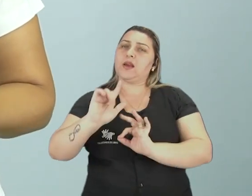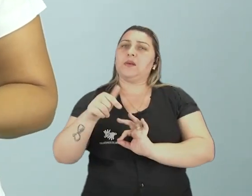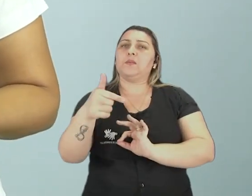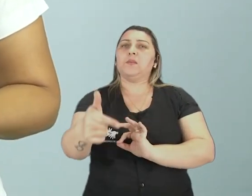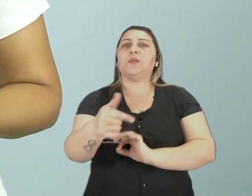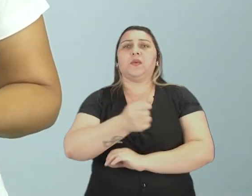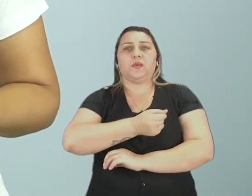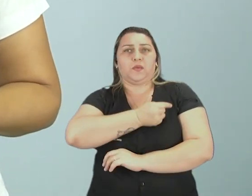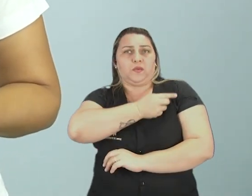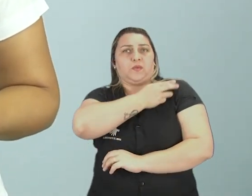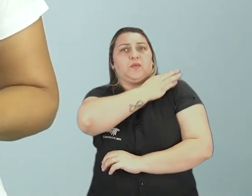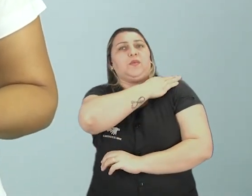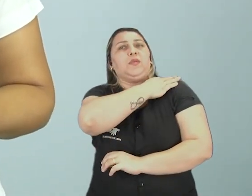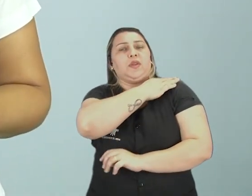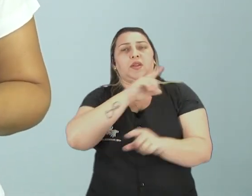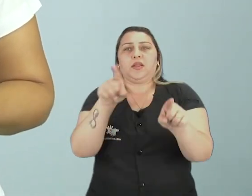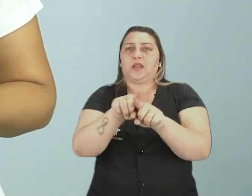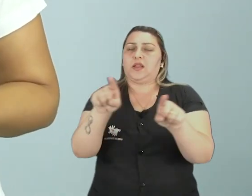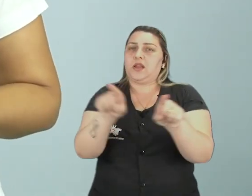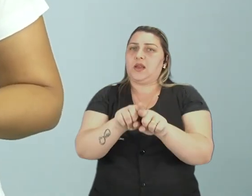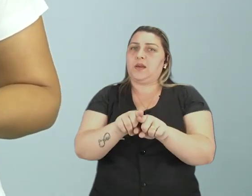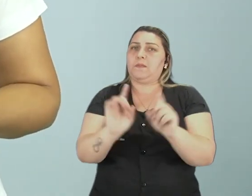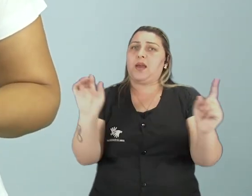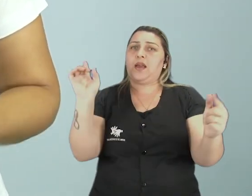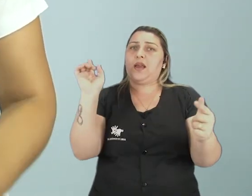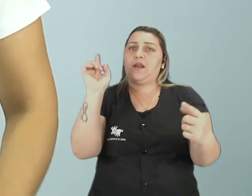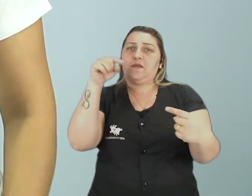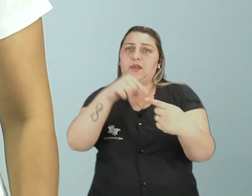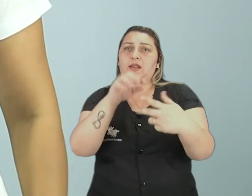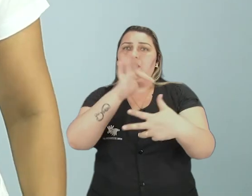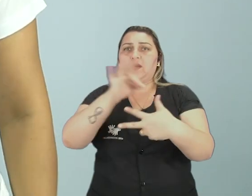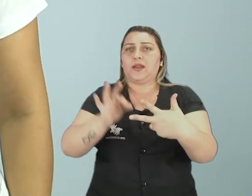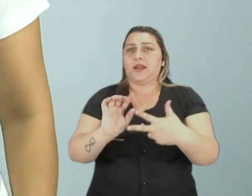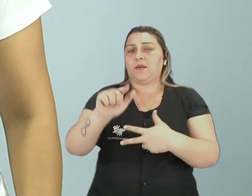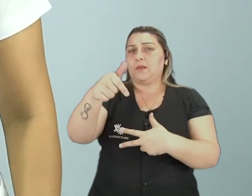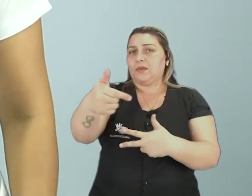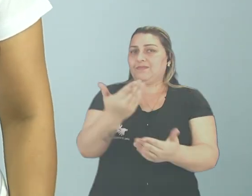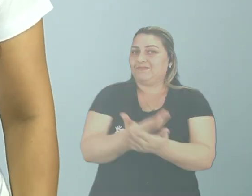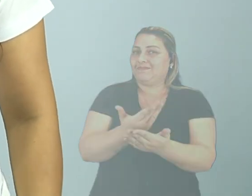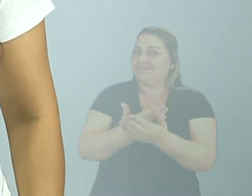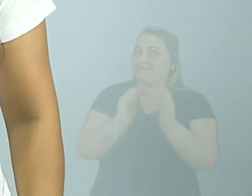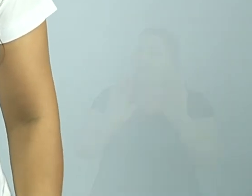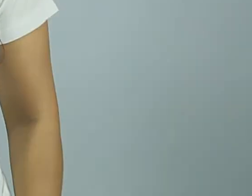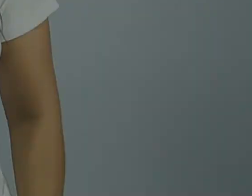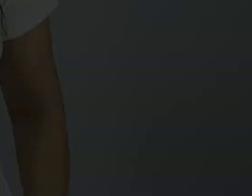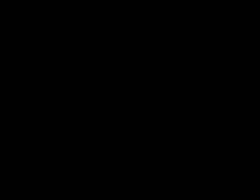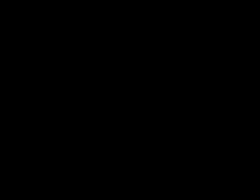próximas séries do ensino médio e também já avisando o Enem, tá bom? Até a próxima aula!